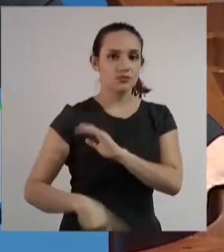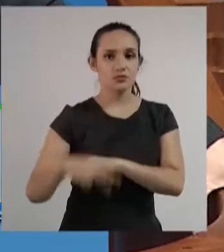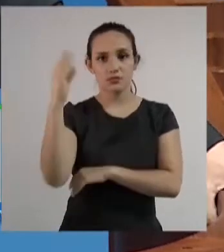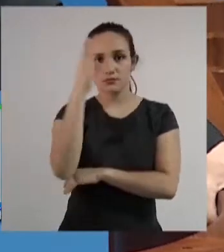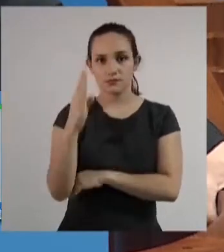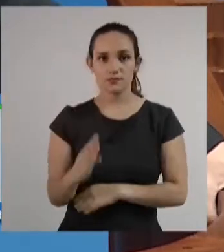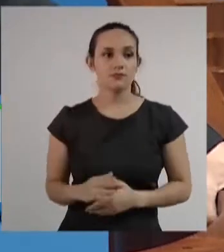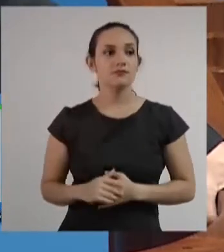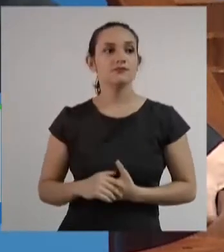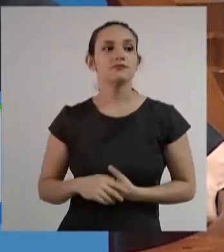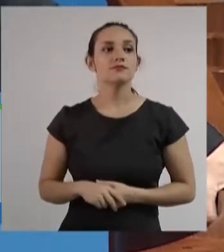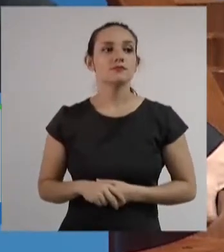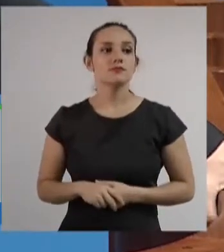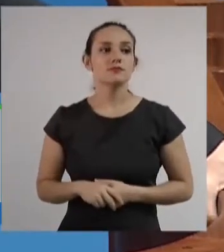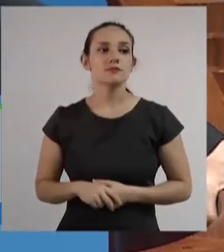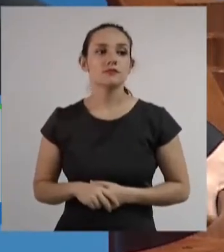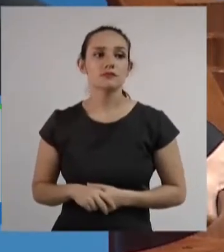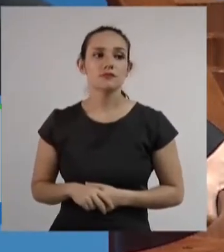E